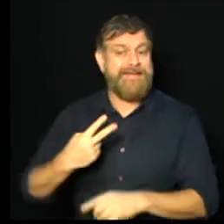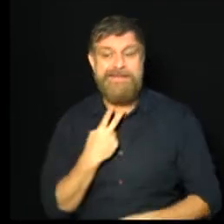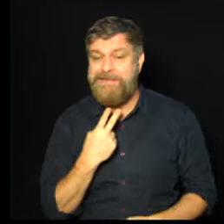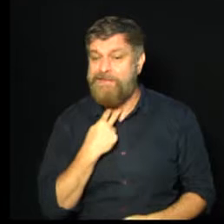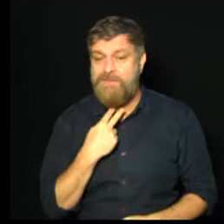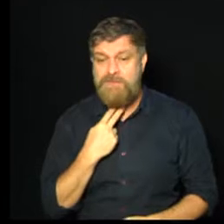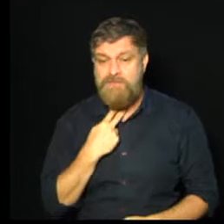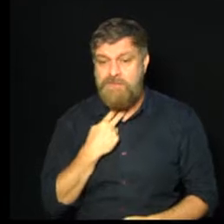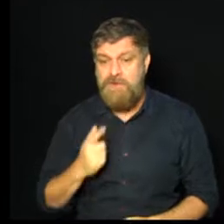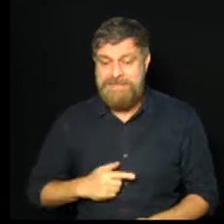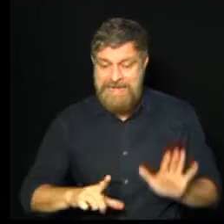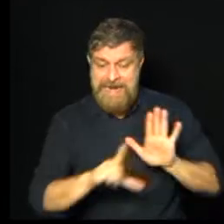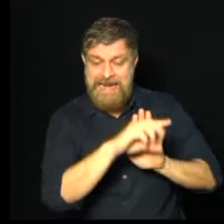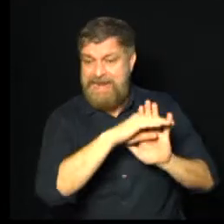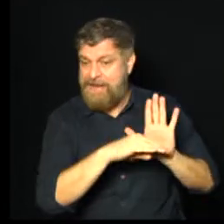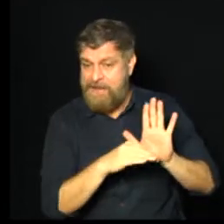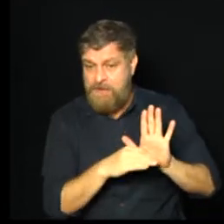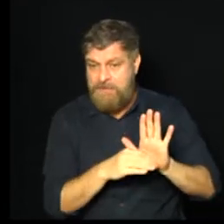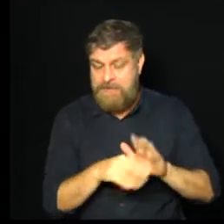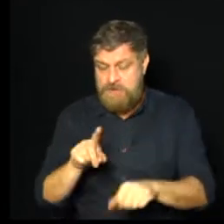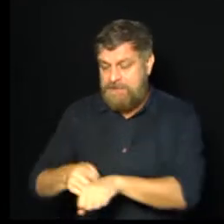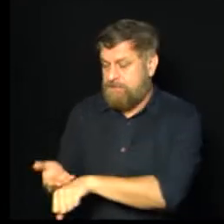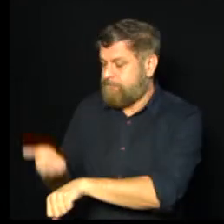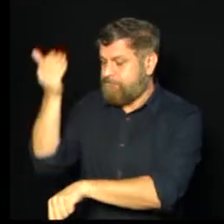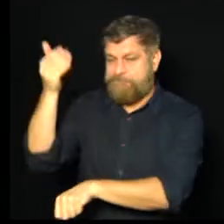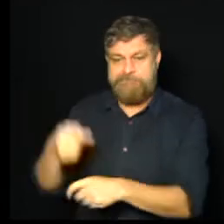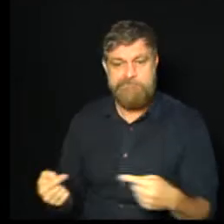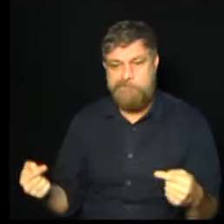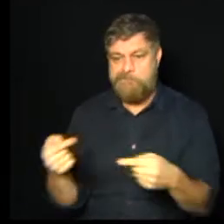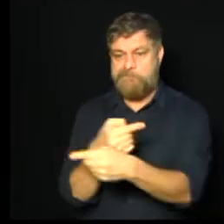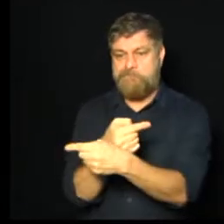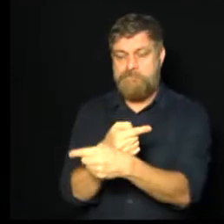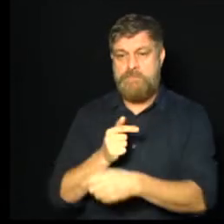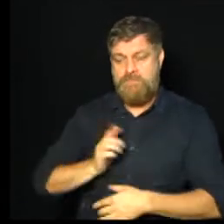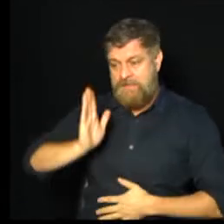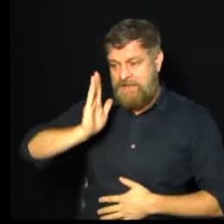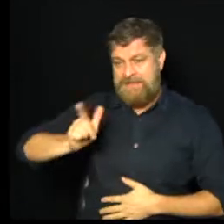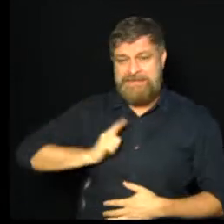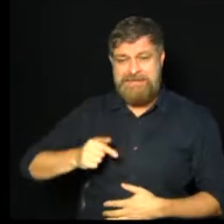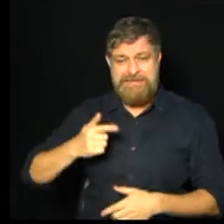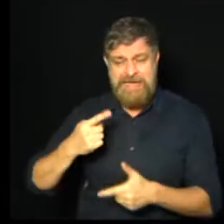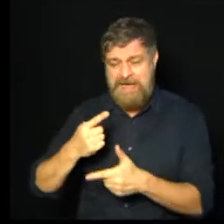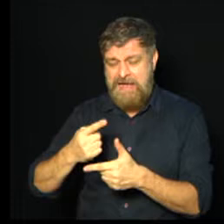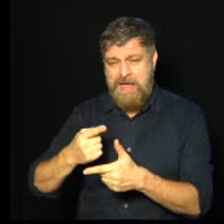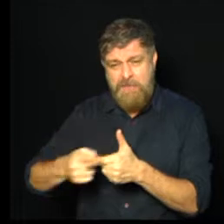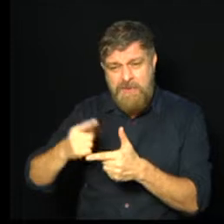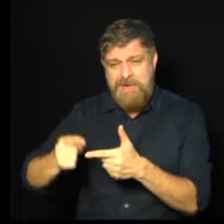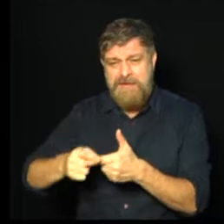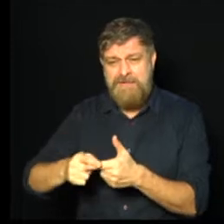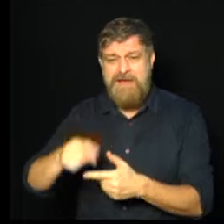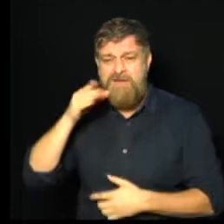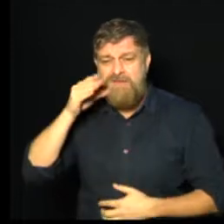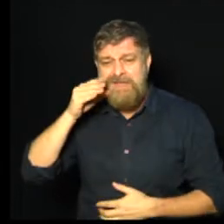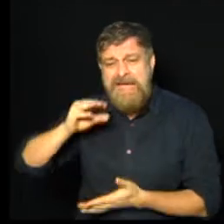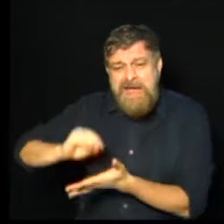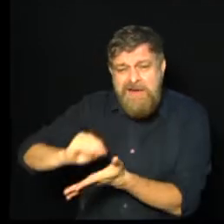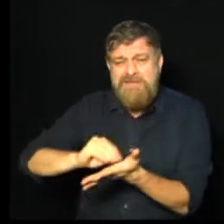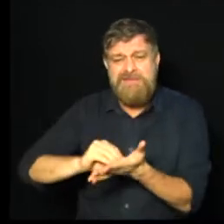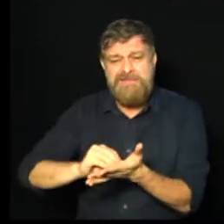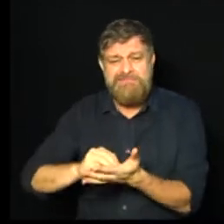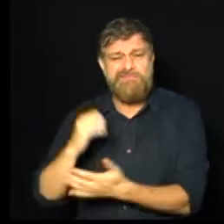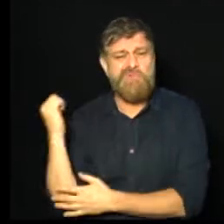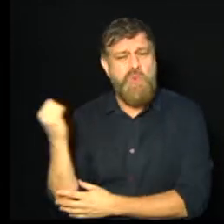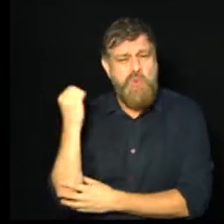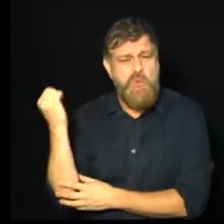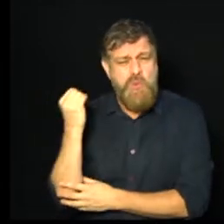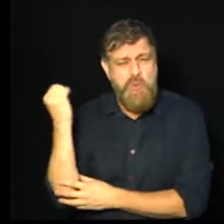possibilidade legal de prorrogação, o que está agravando a já crítica situação de falta de profissionais. E ainda contando